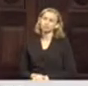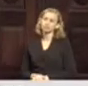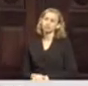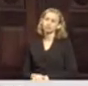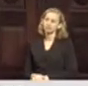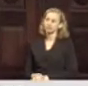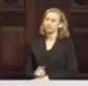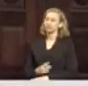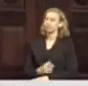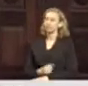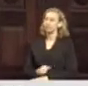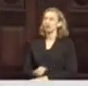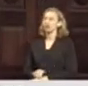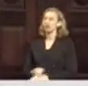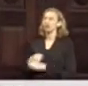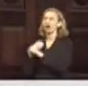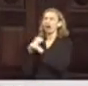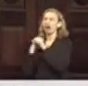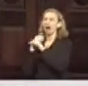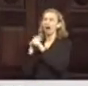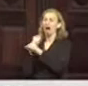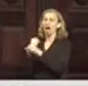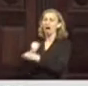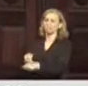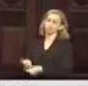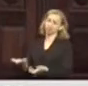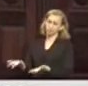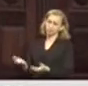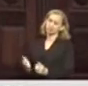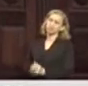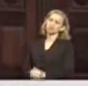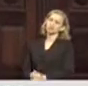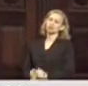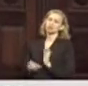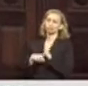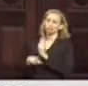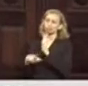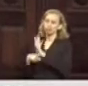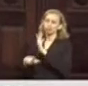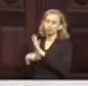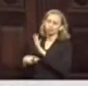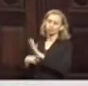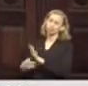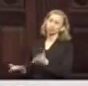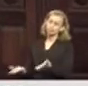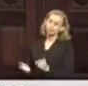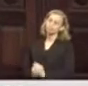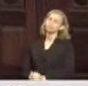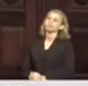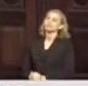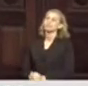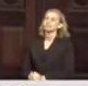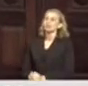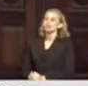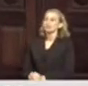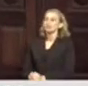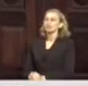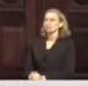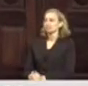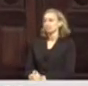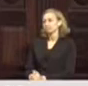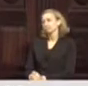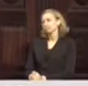Então é muitos anos junto apoiando os candidatos